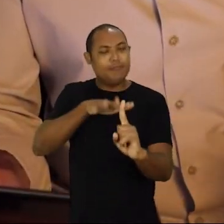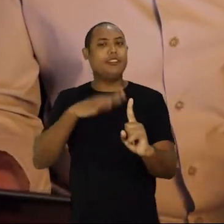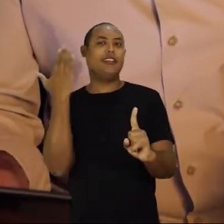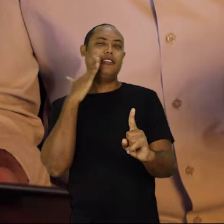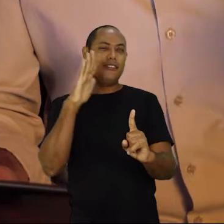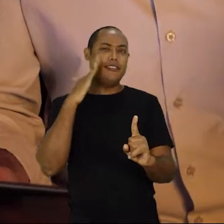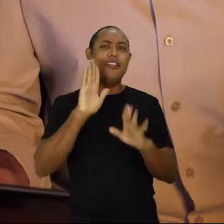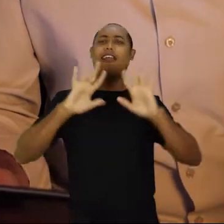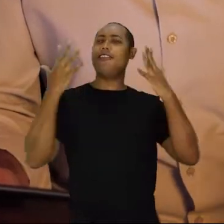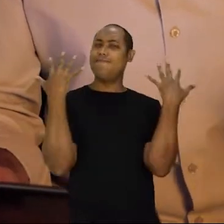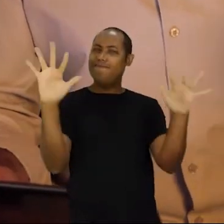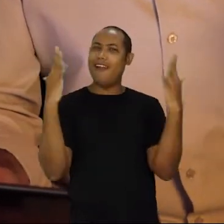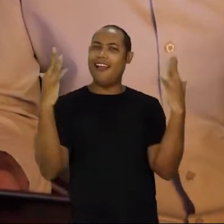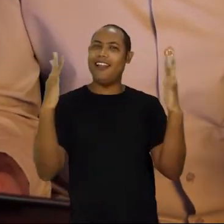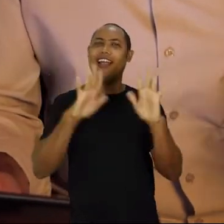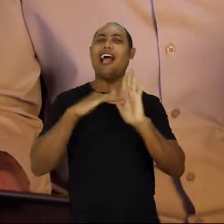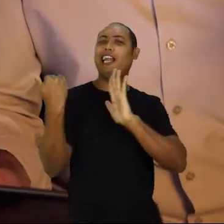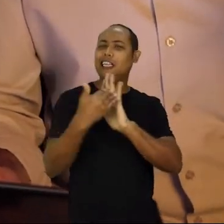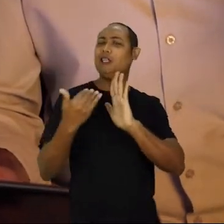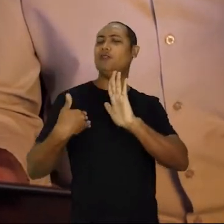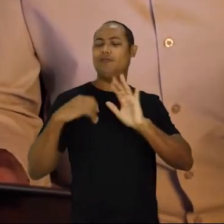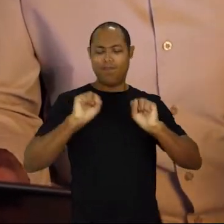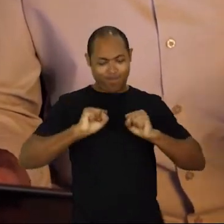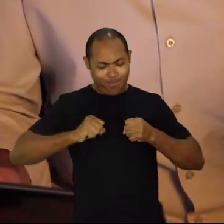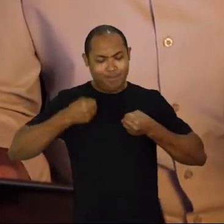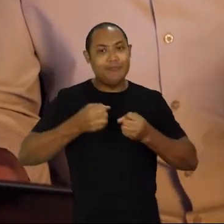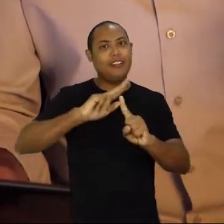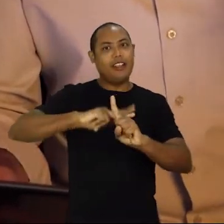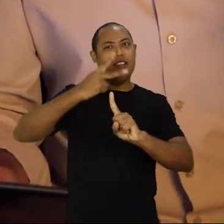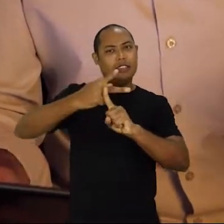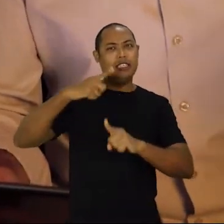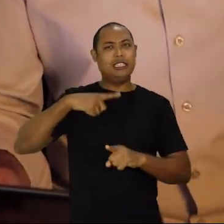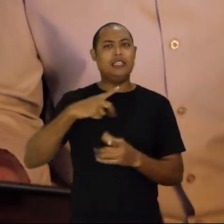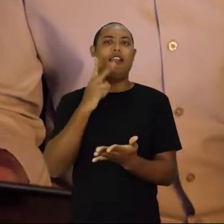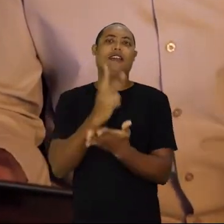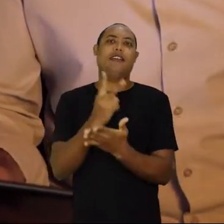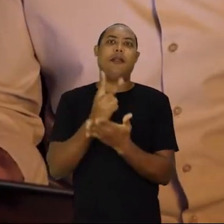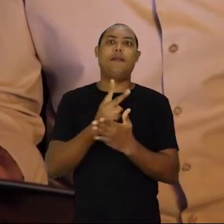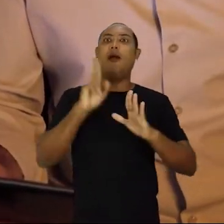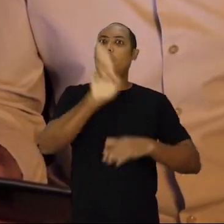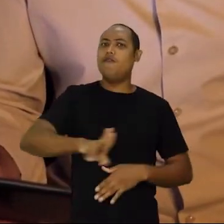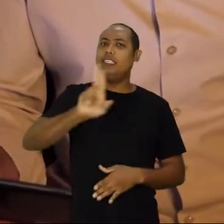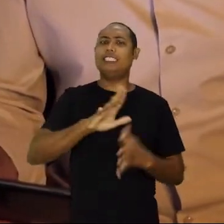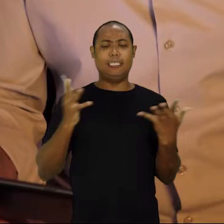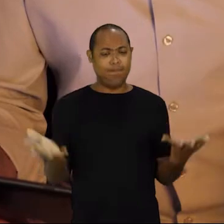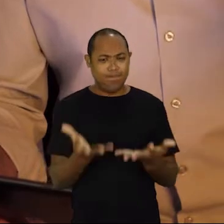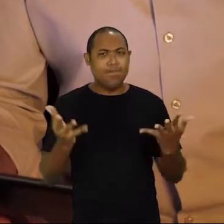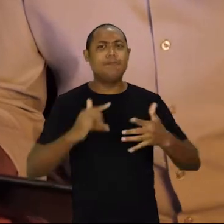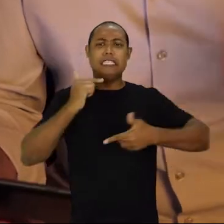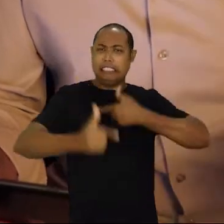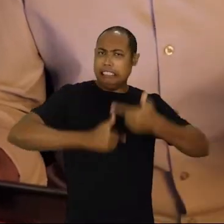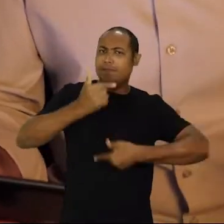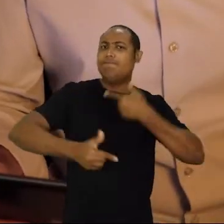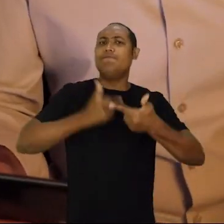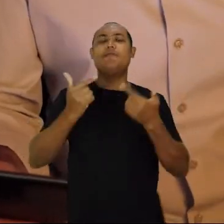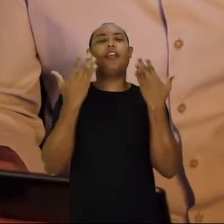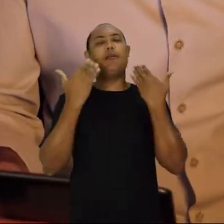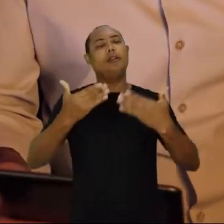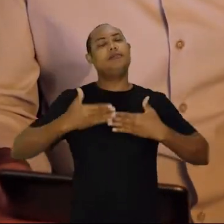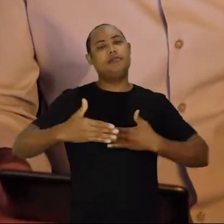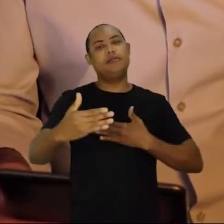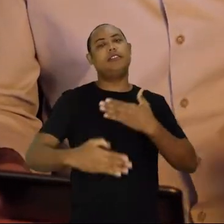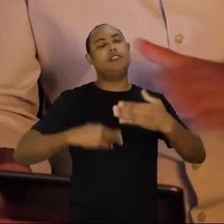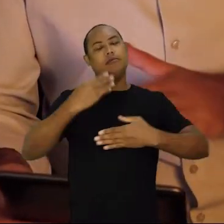nossos agradecimentos e o nosso reconhecimento, os nossos parabéns a todo esse esforço que foi realizado para manter a